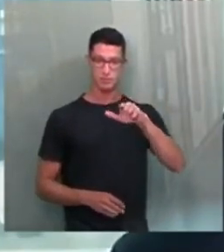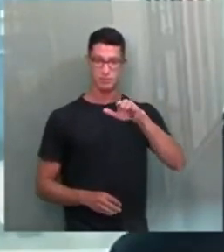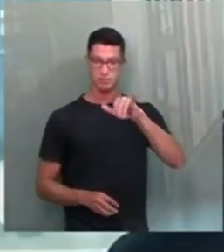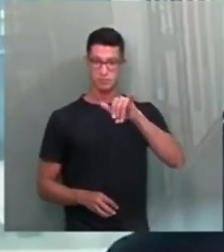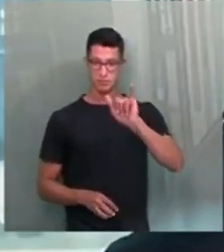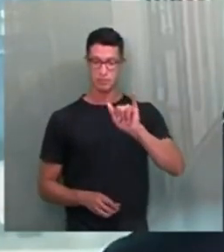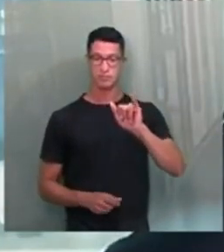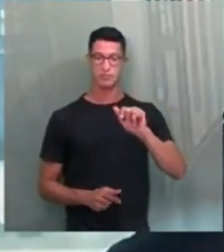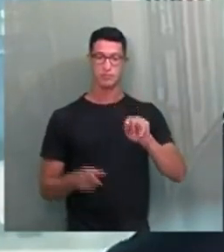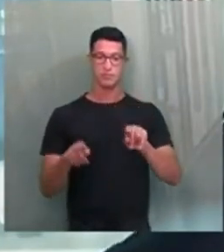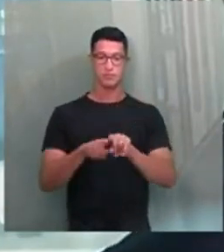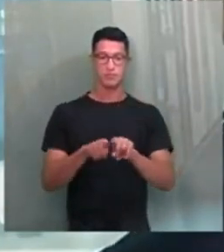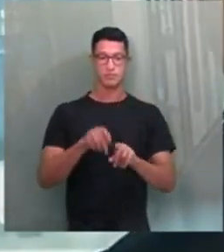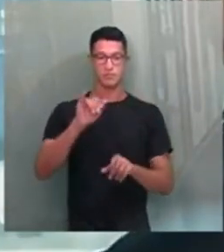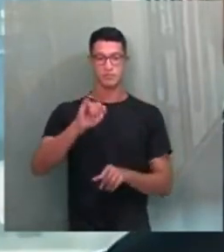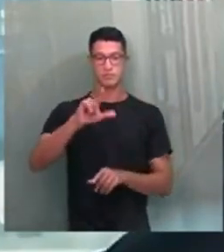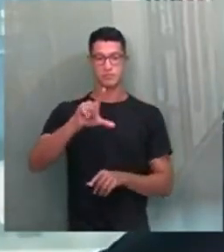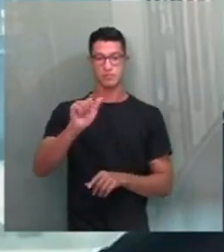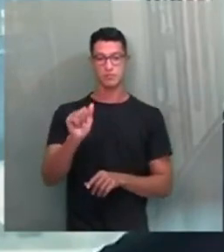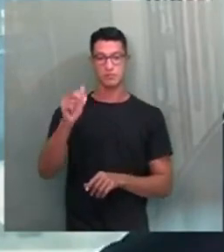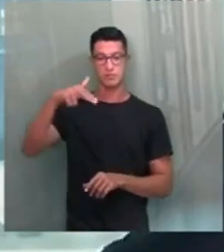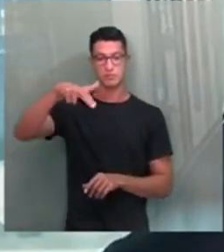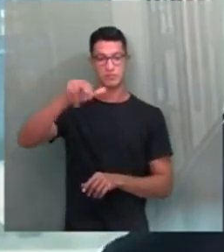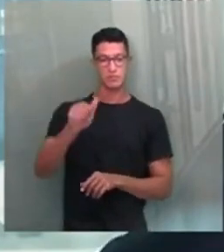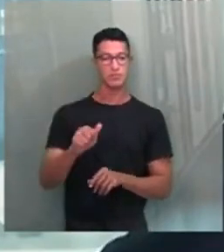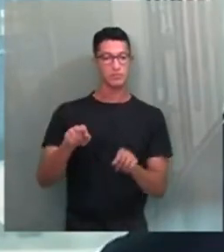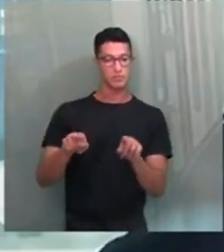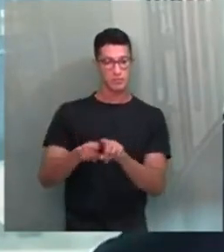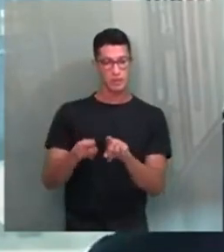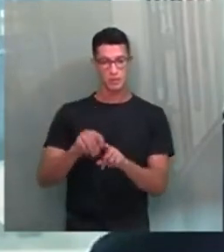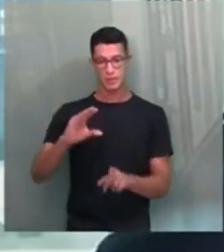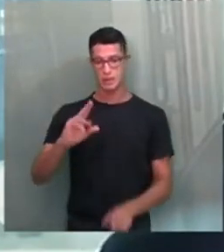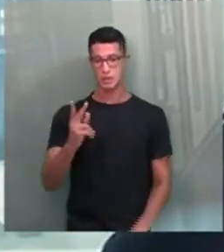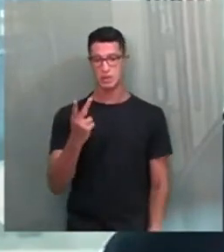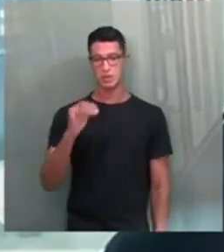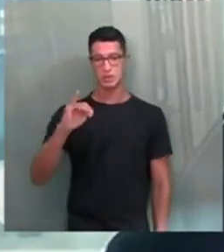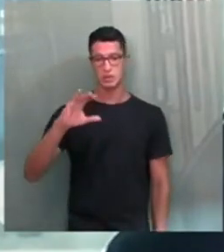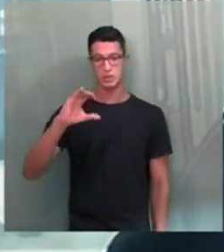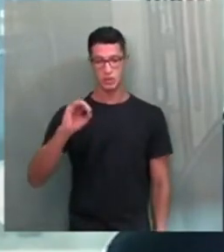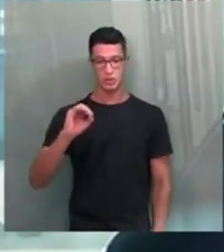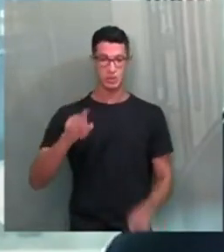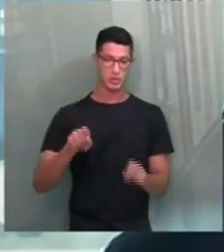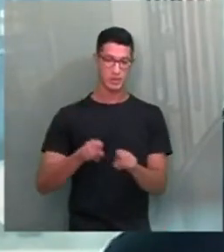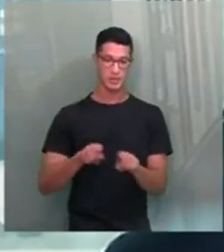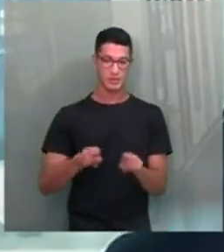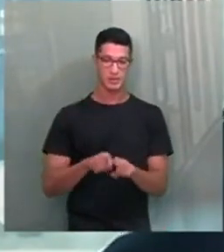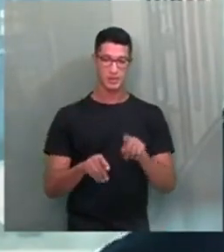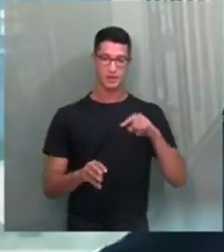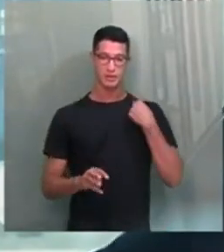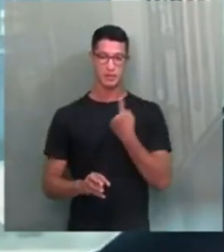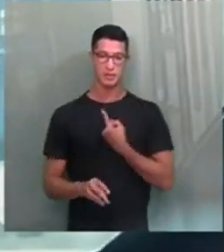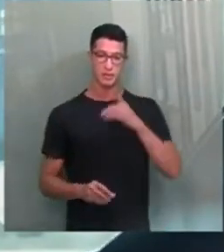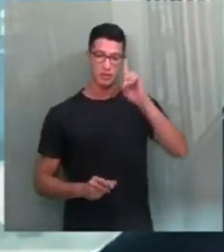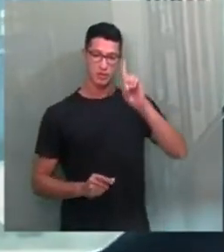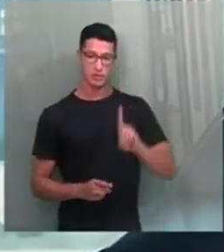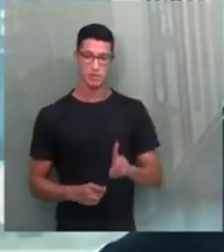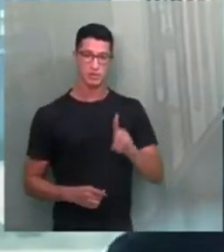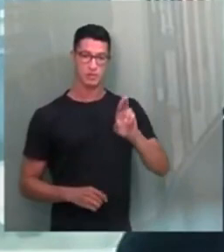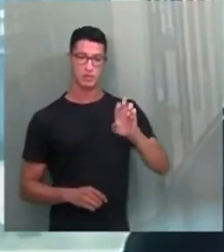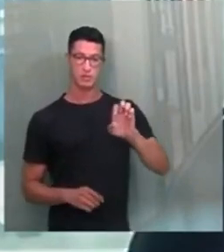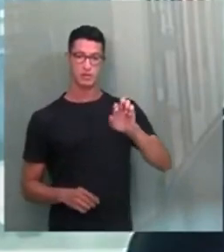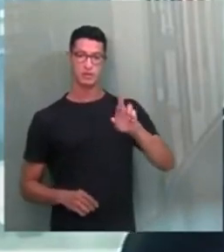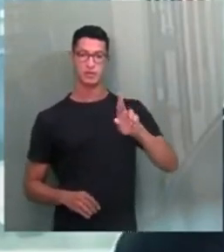Ilana, ao senador Chico Rodrigues, e também a nossa diretora, a